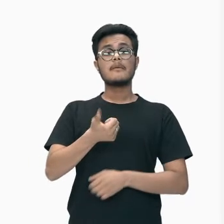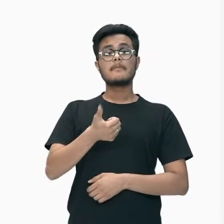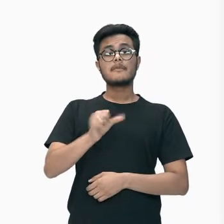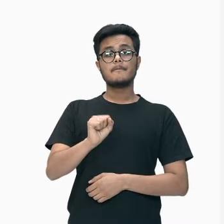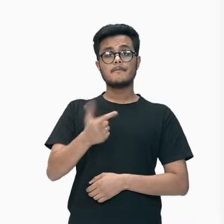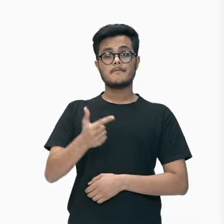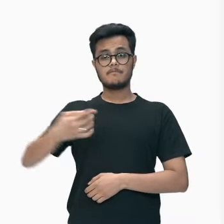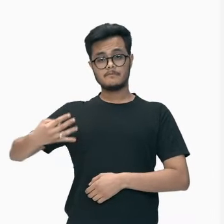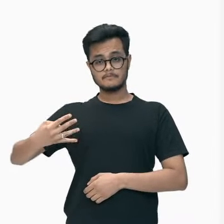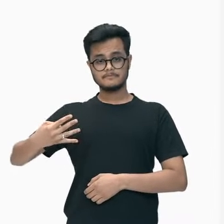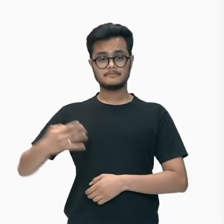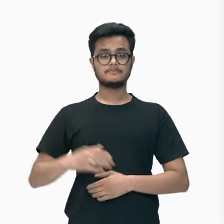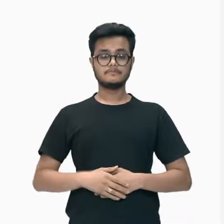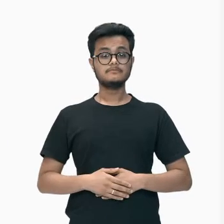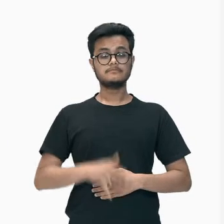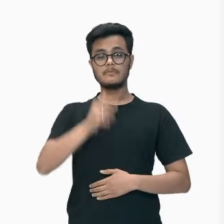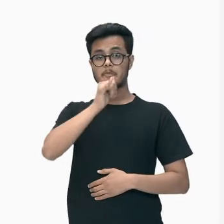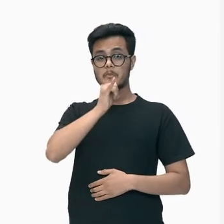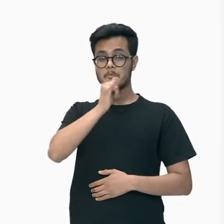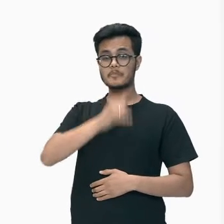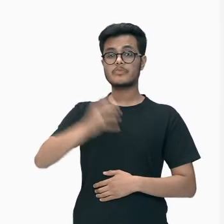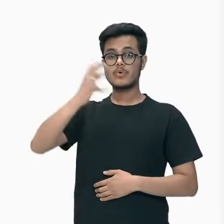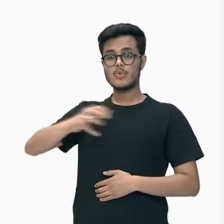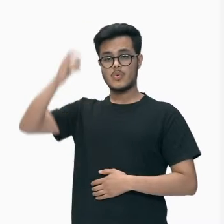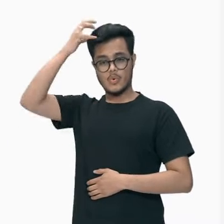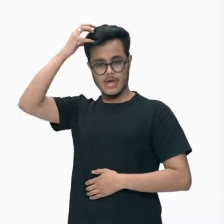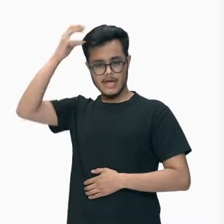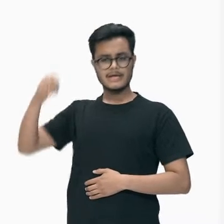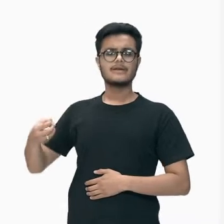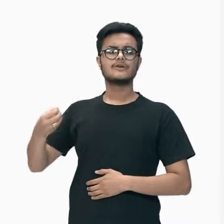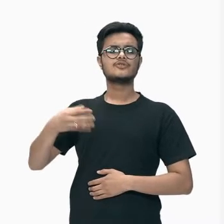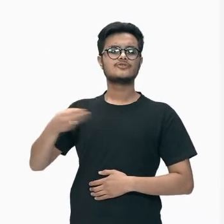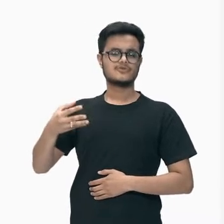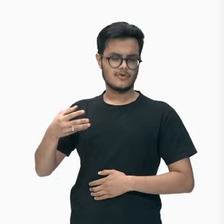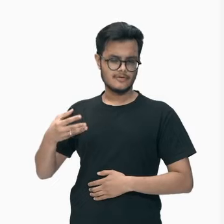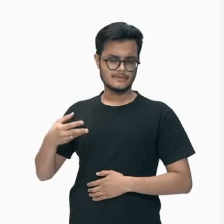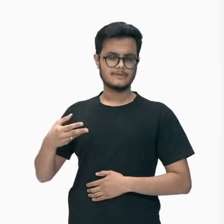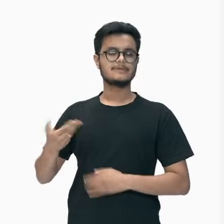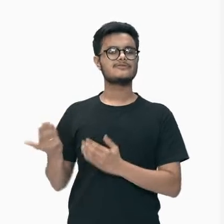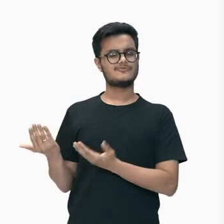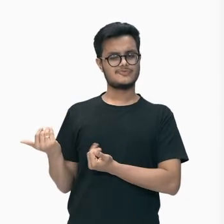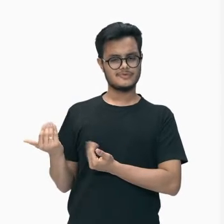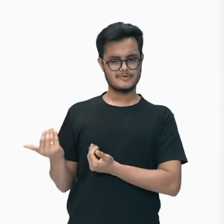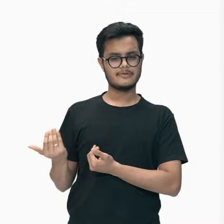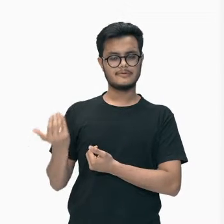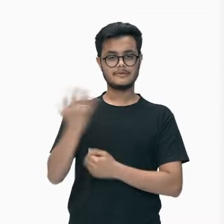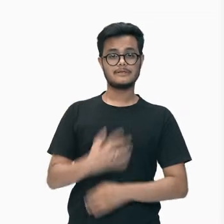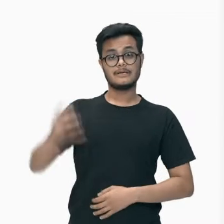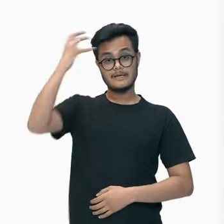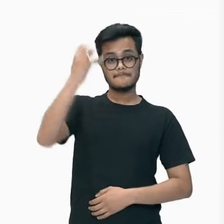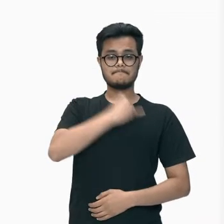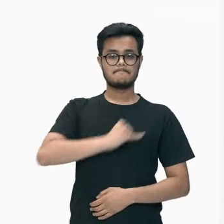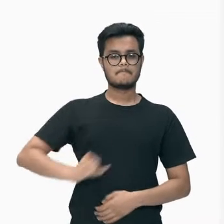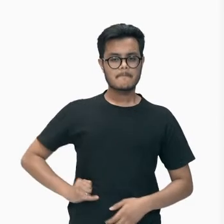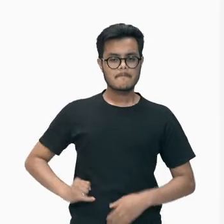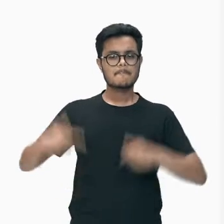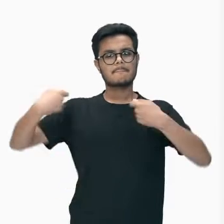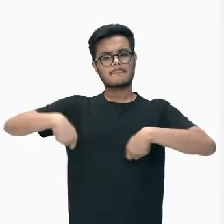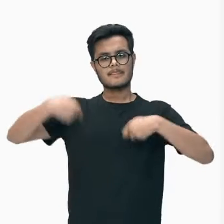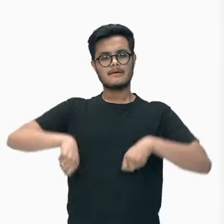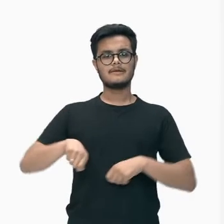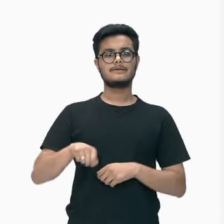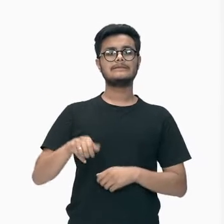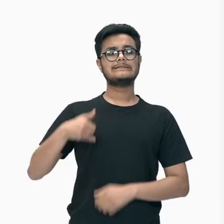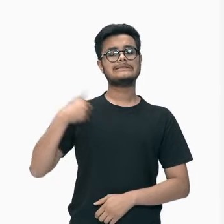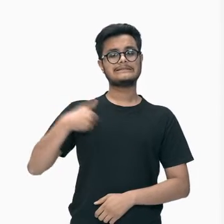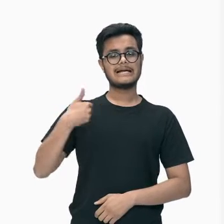1824, para que o jovem Dom Pedro de Alcântara se tornasse imperador, precisava ter,